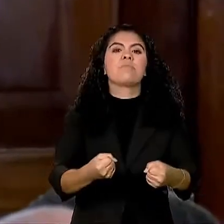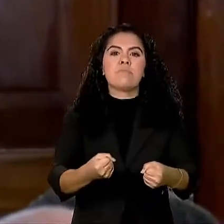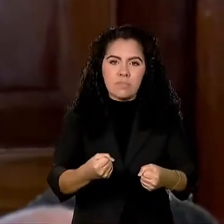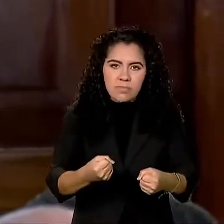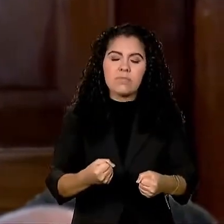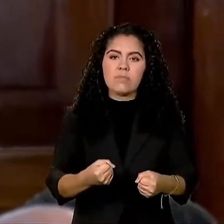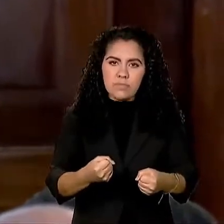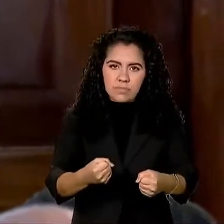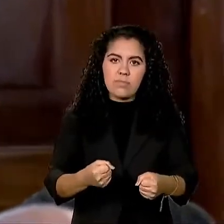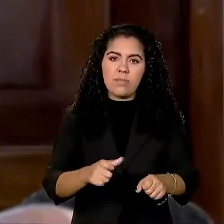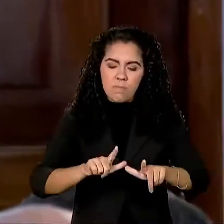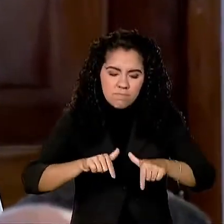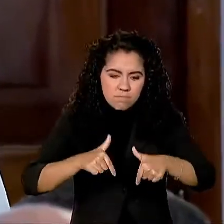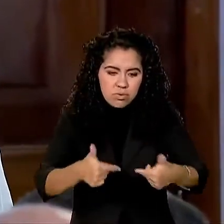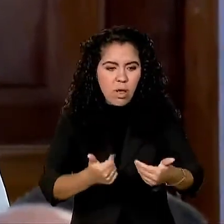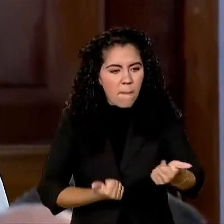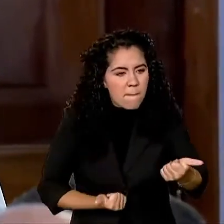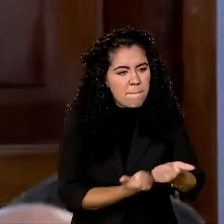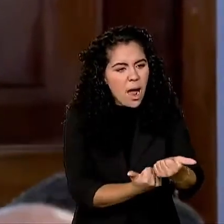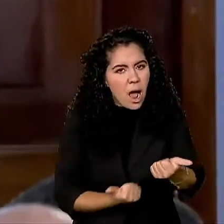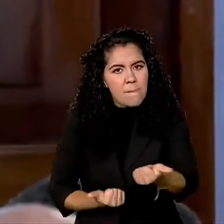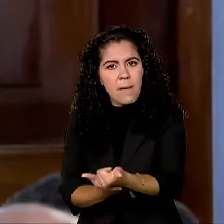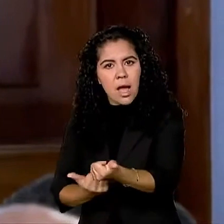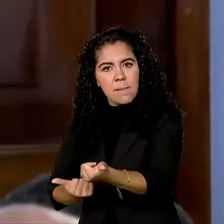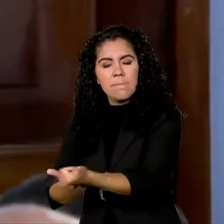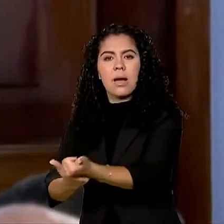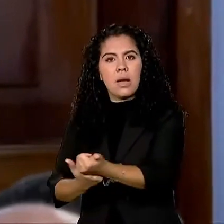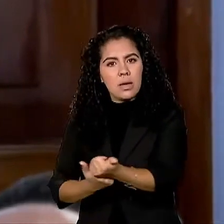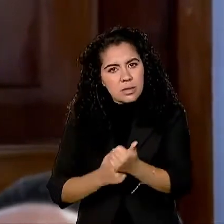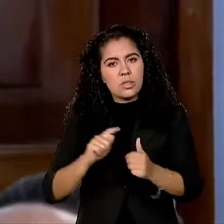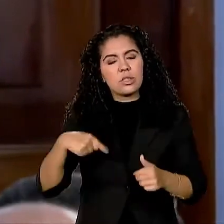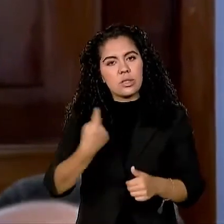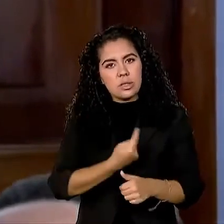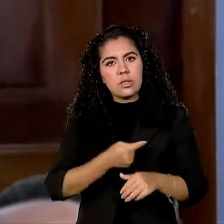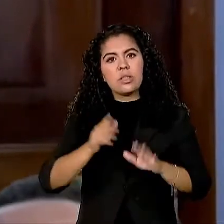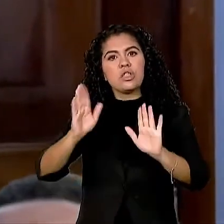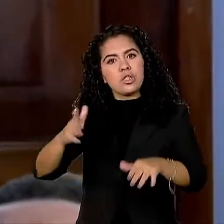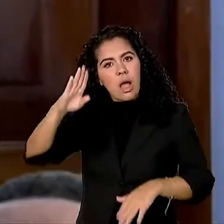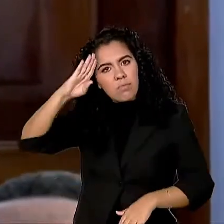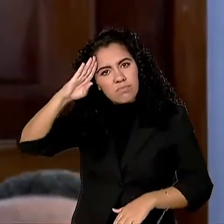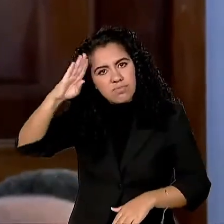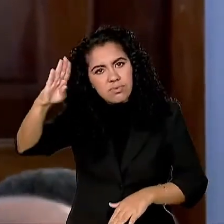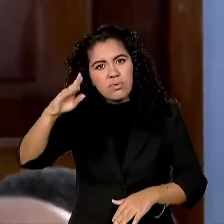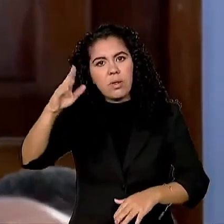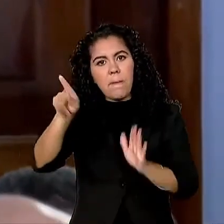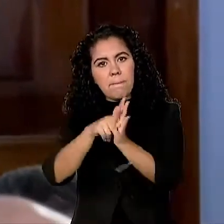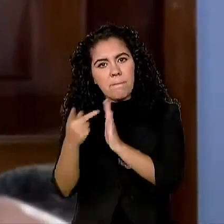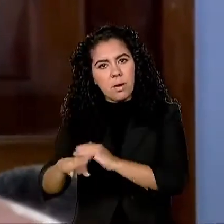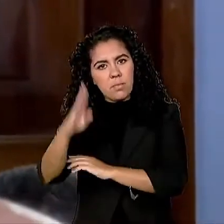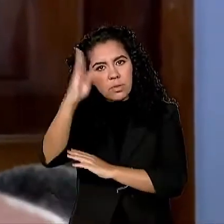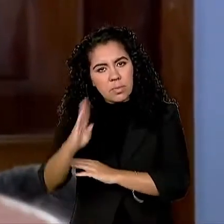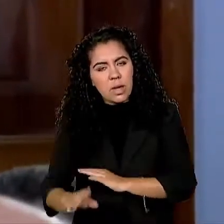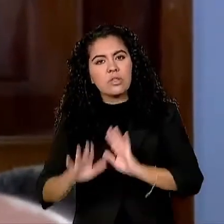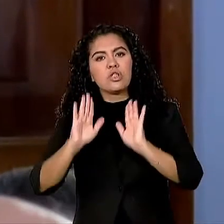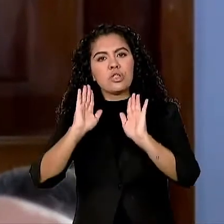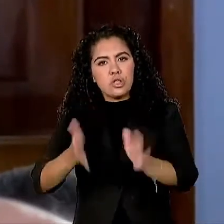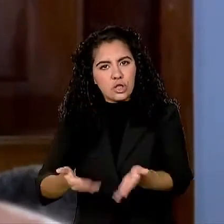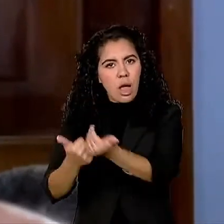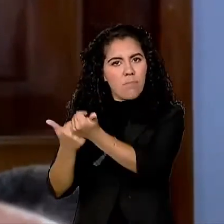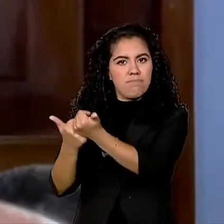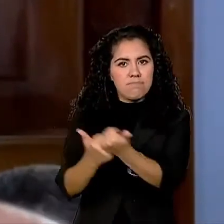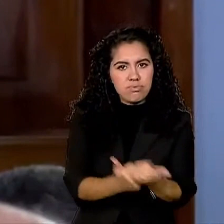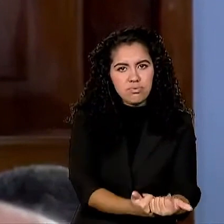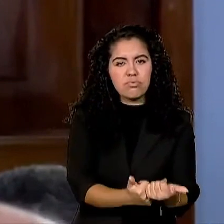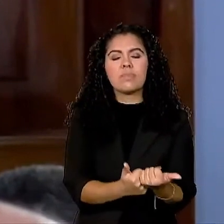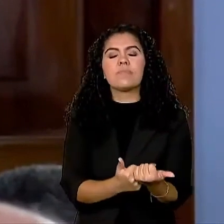só trabalhar arduamente, como já está trabalhando as Forças Armadas Brasileiras, aqui representada pelo general